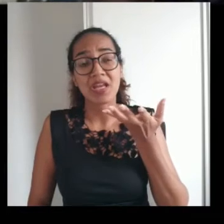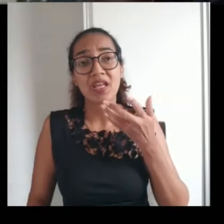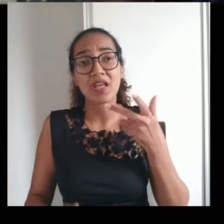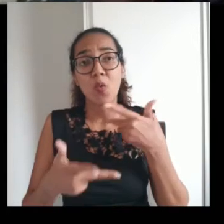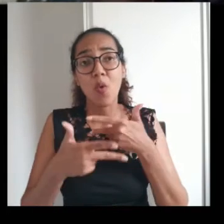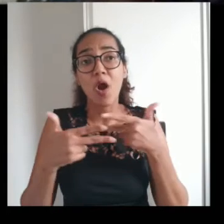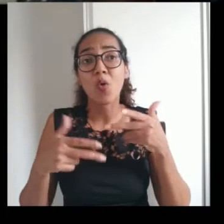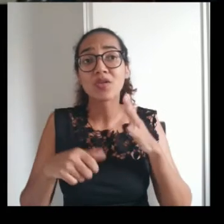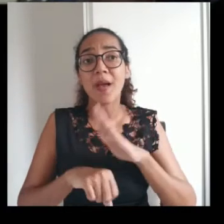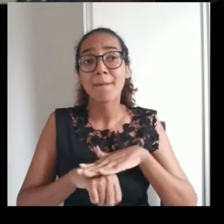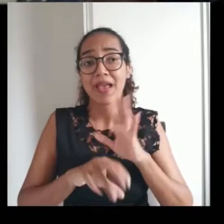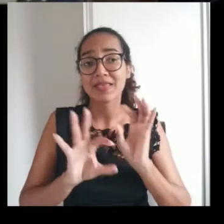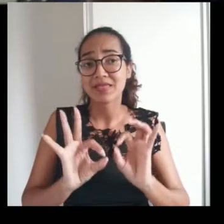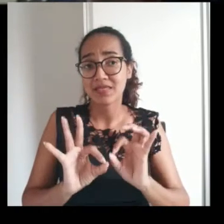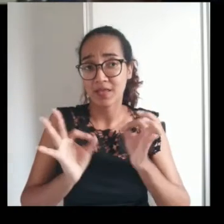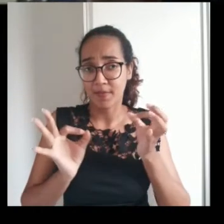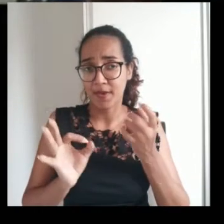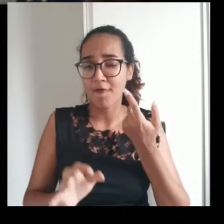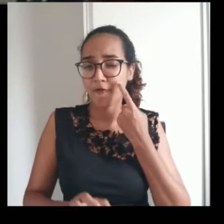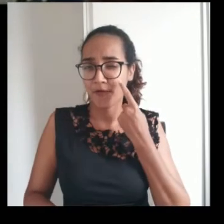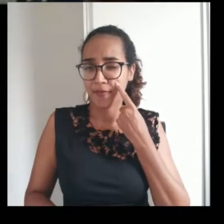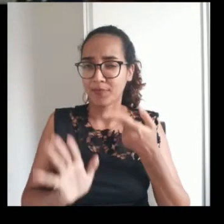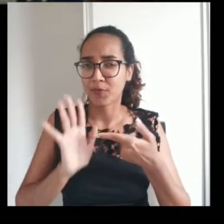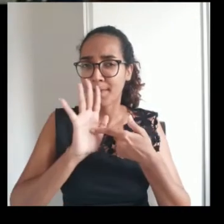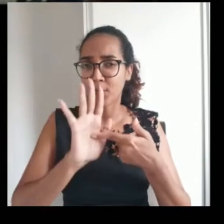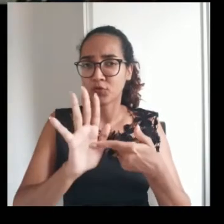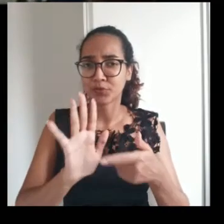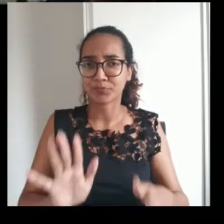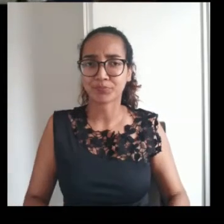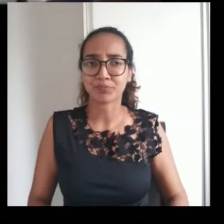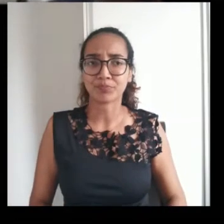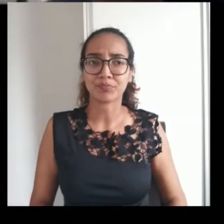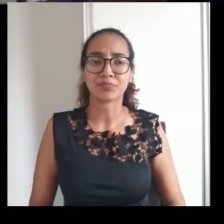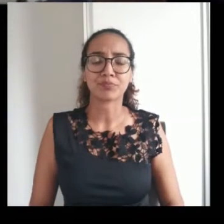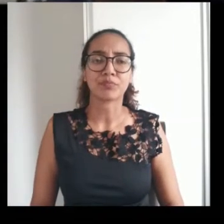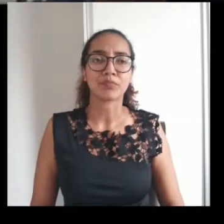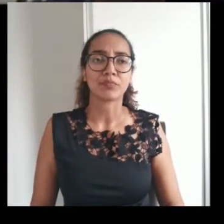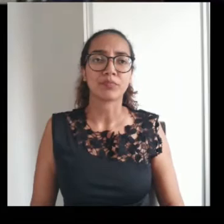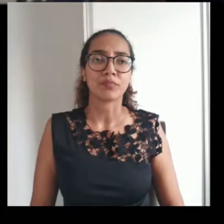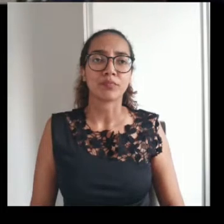Vê isso aqui que eu vou fazer, se dá para a gente pensar em alguma solução